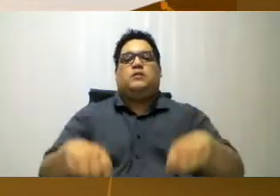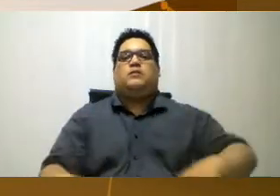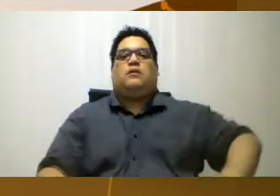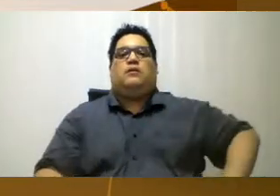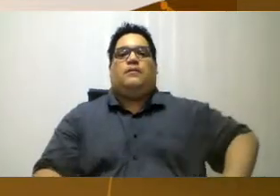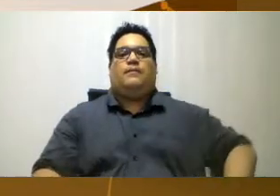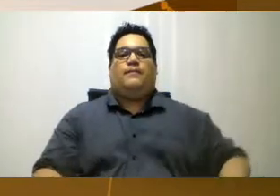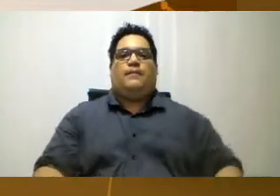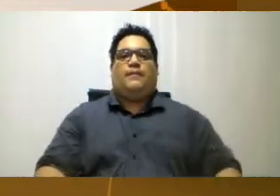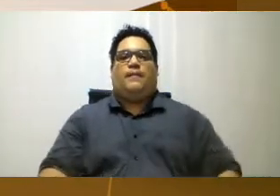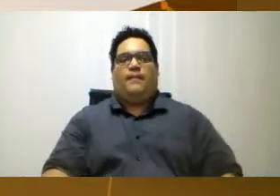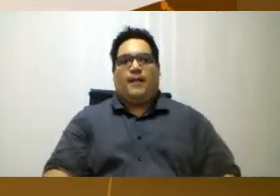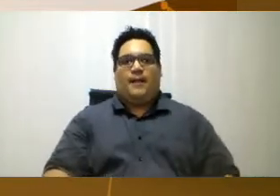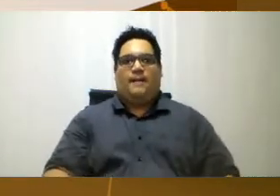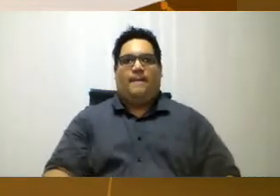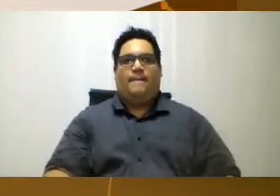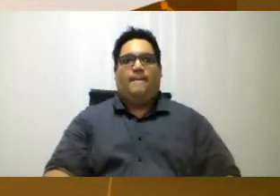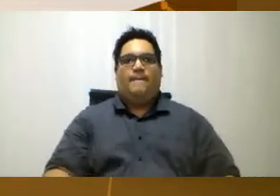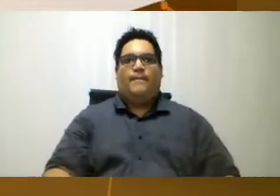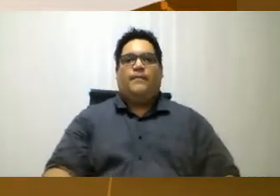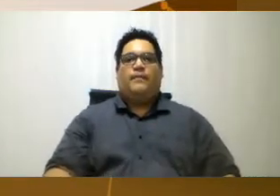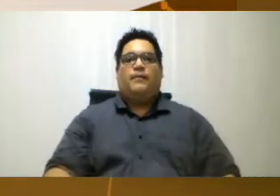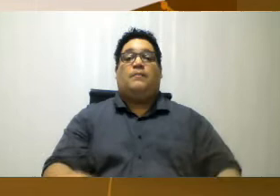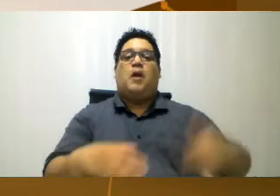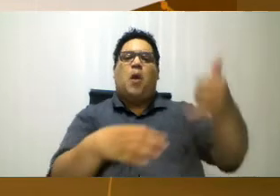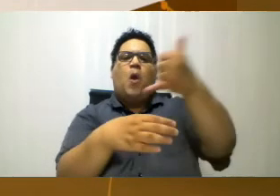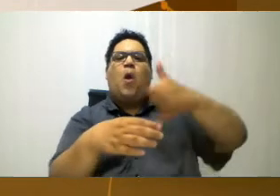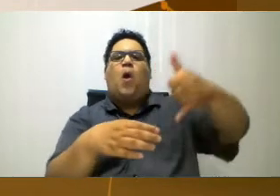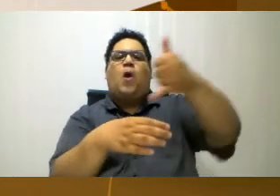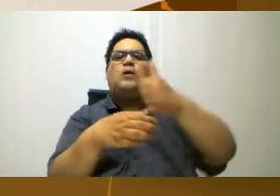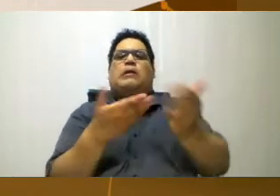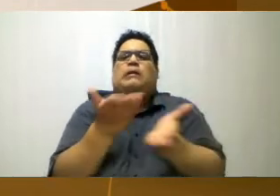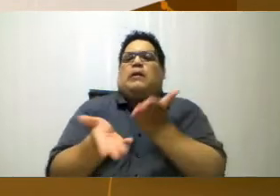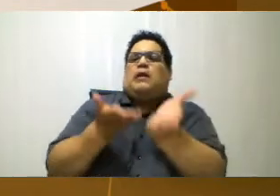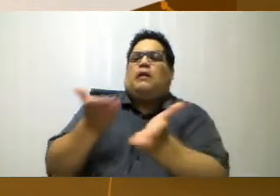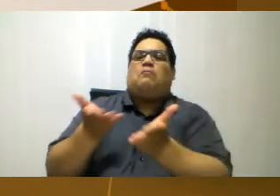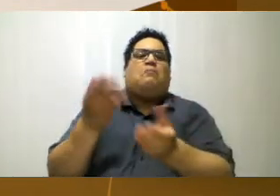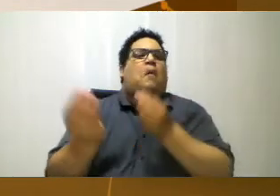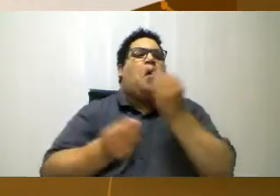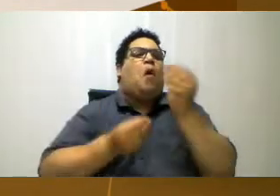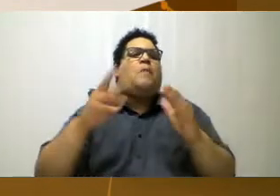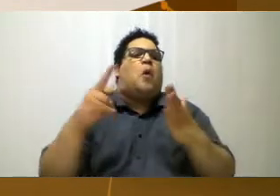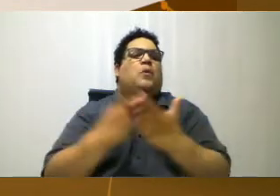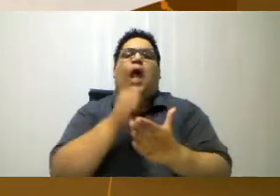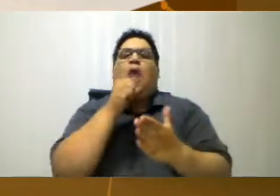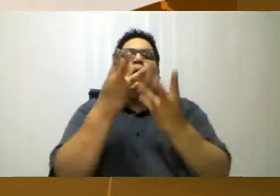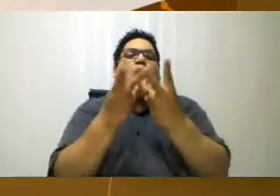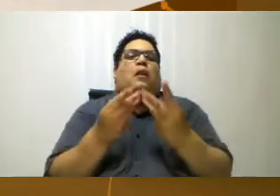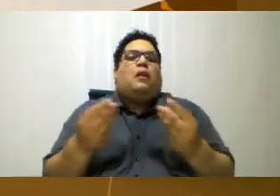Para que se precisa tratar óleo, de onde vem essa umidade, né? Essa